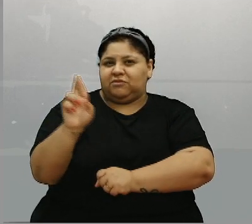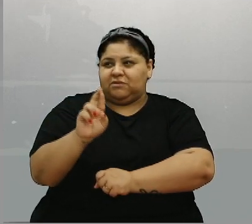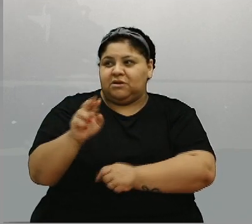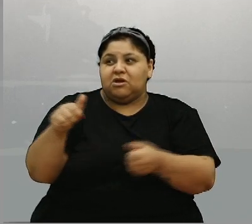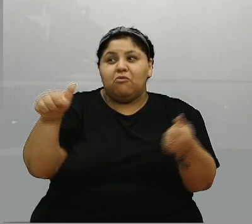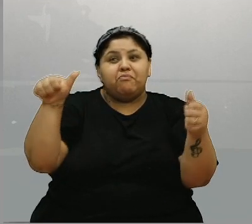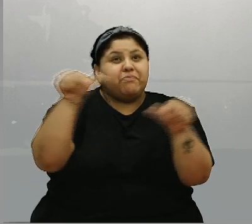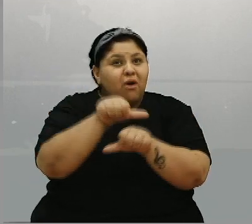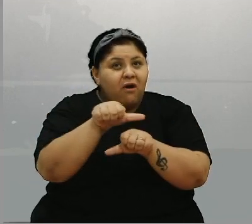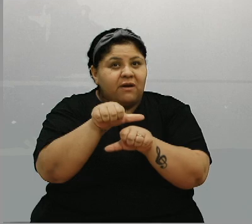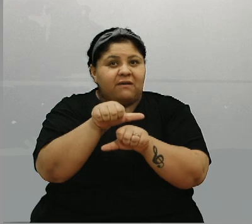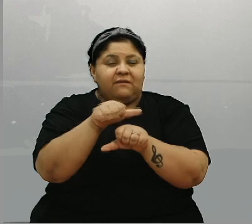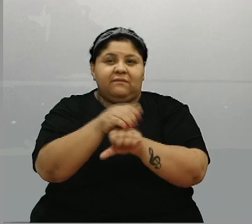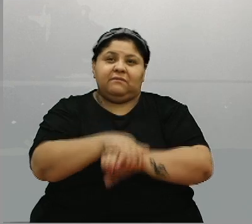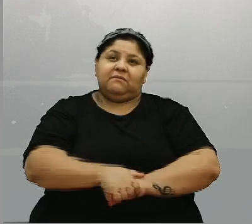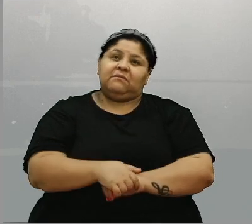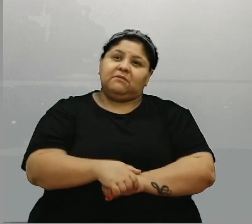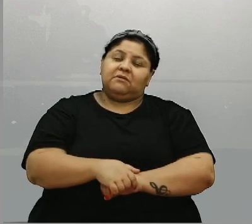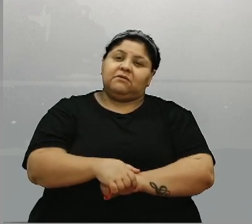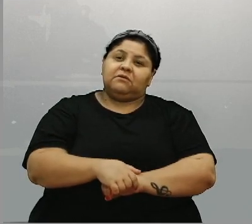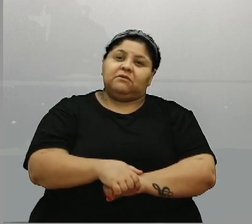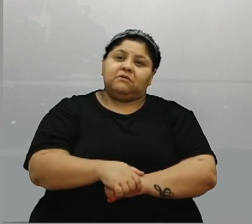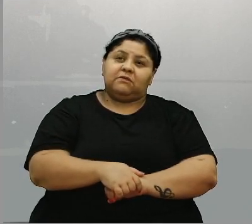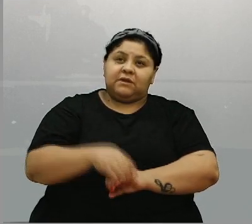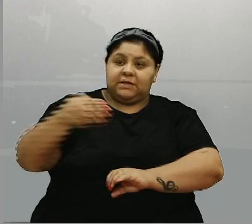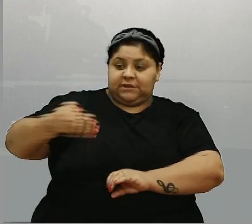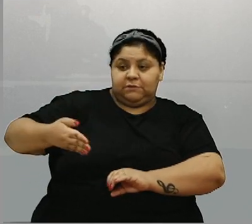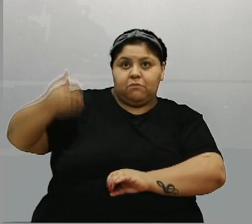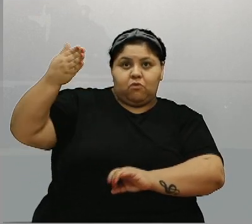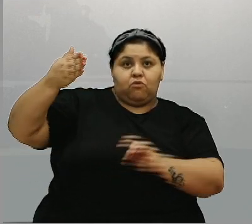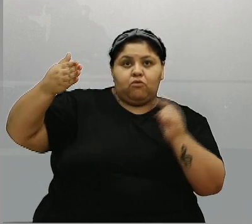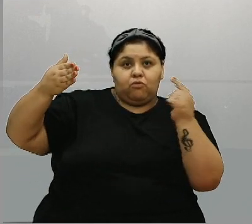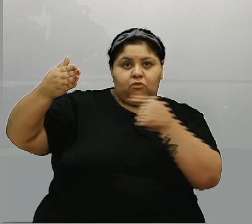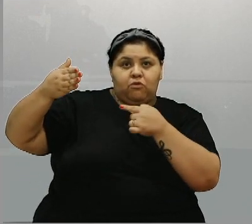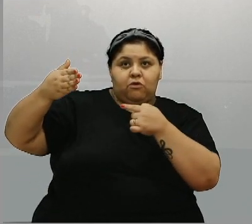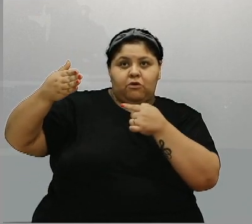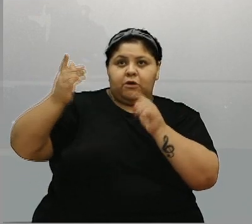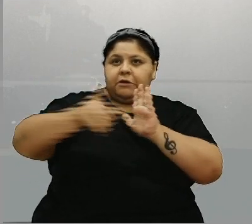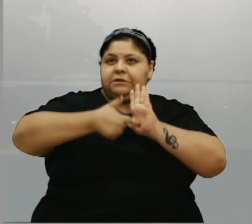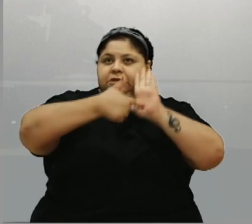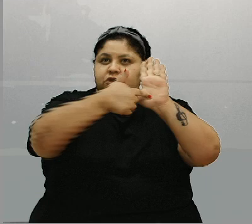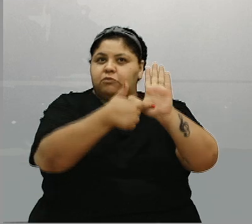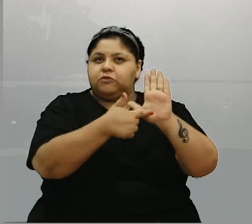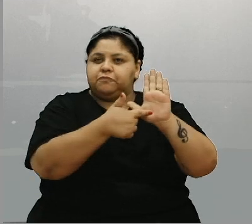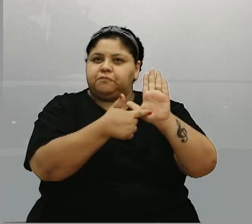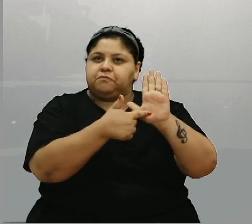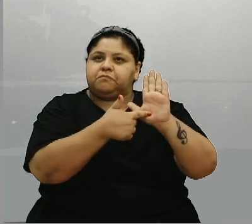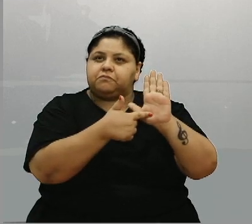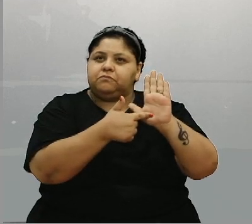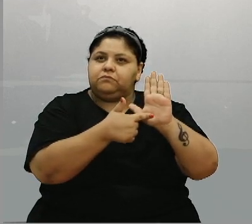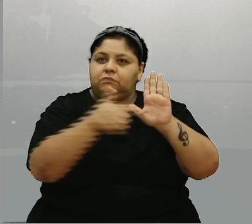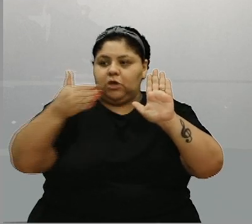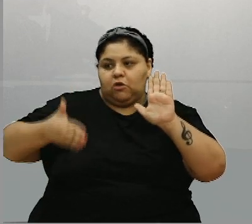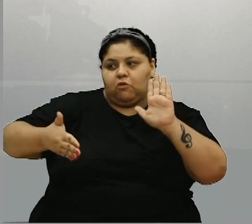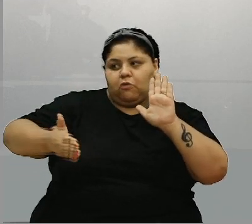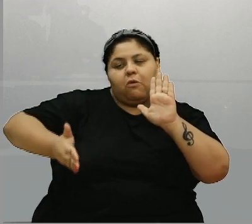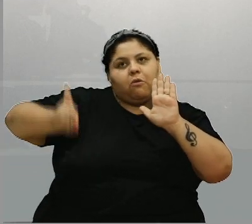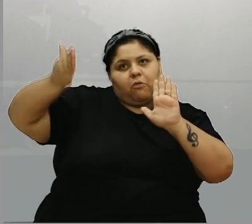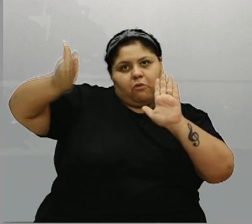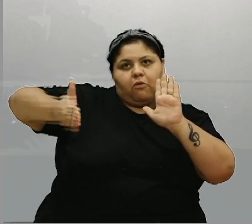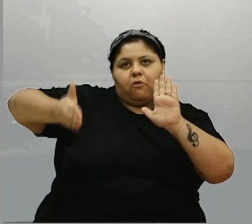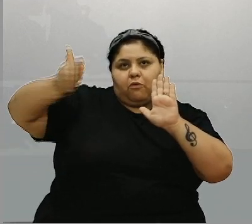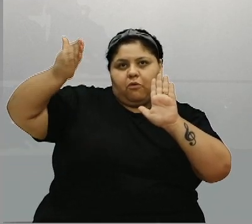pior, né, é que esse muro, aqui se a gente mostrasse o muro no